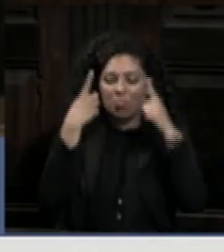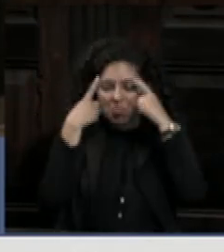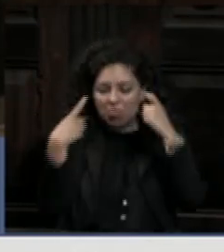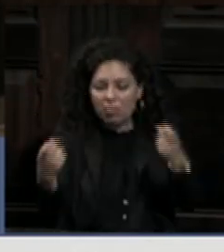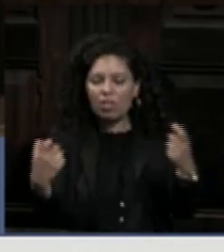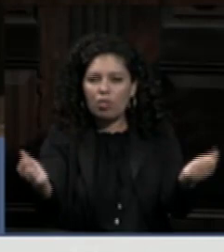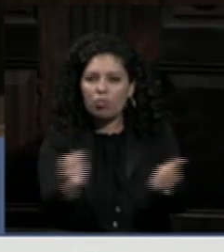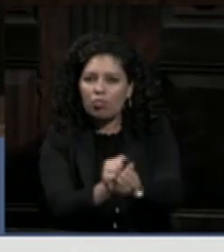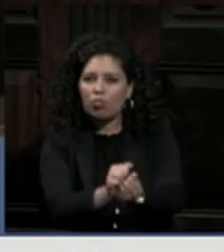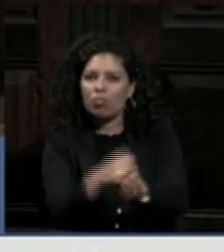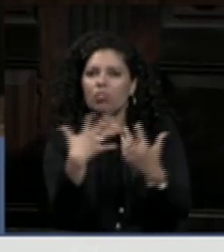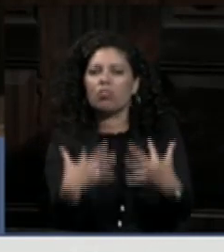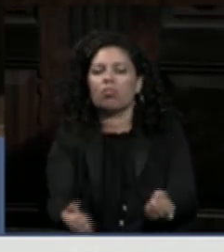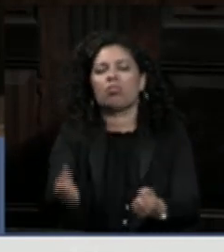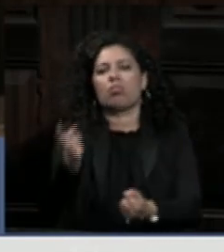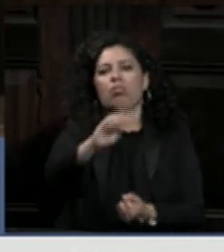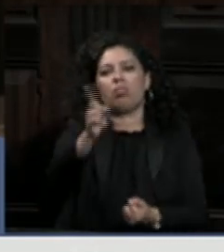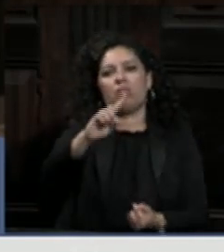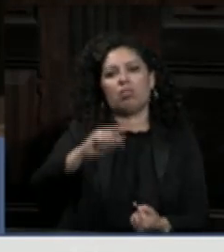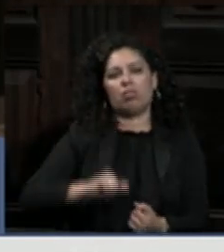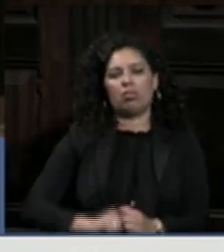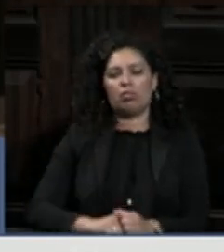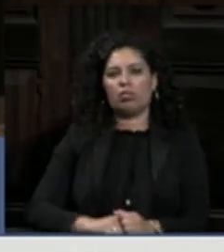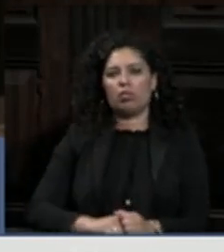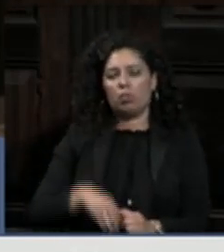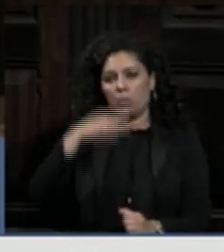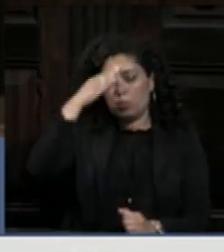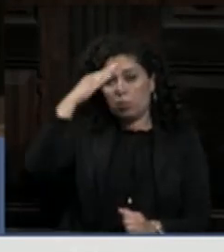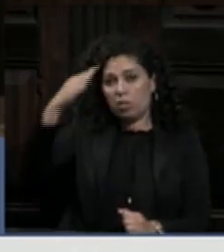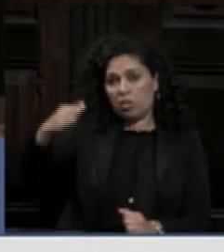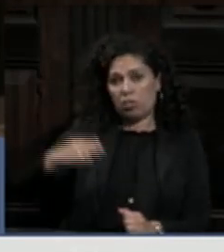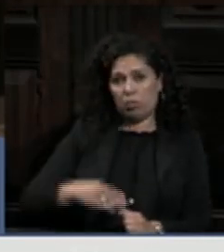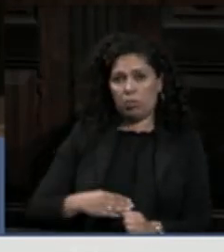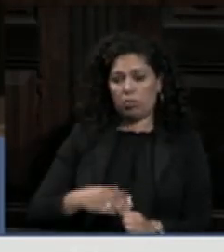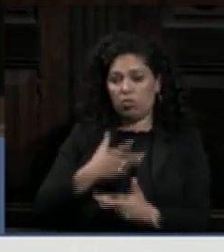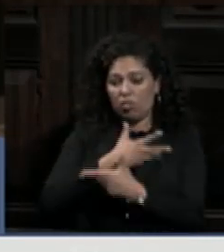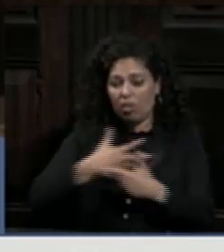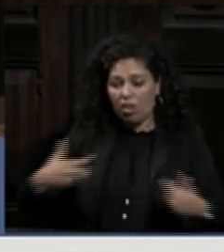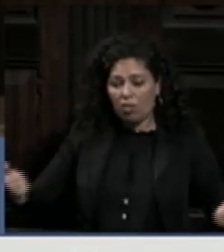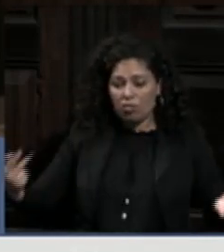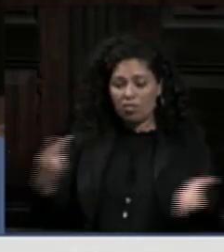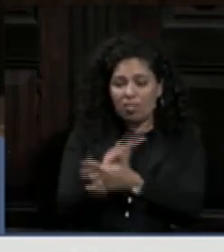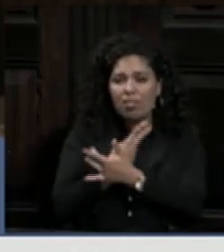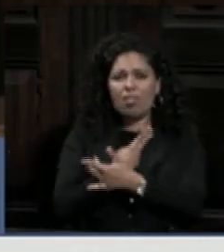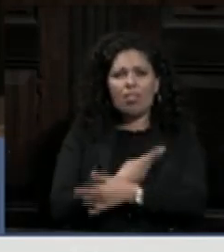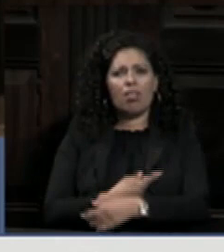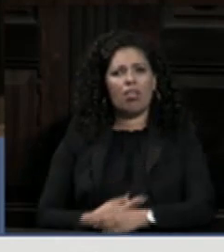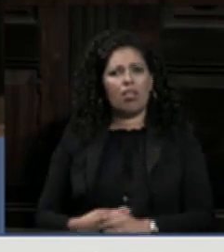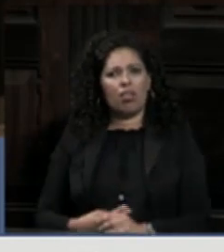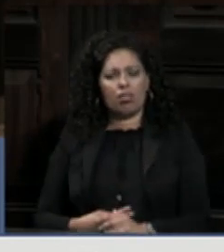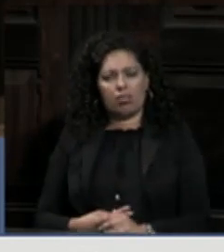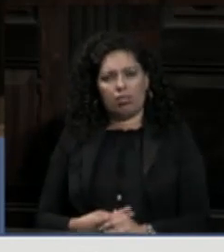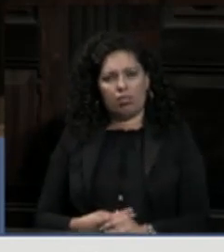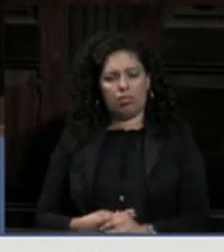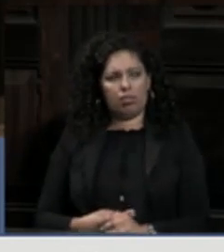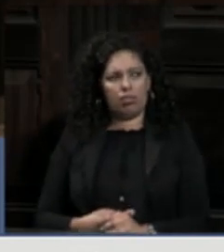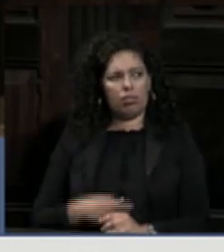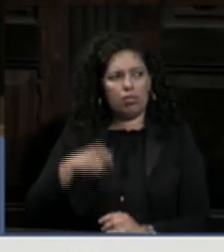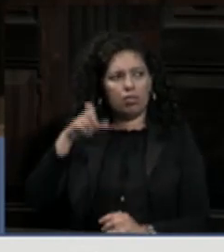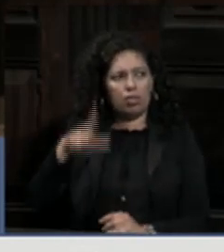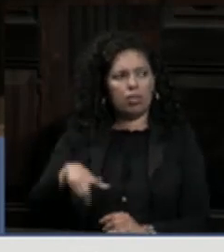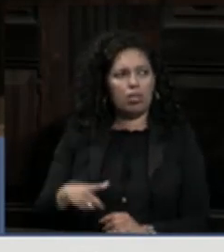principalmente a covardia que é o